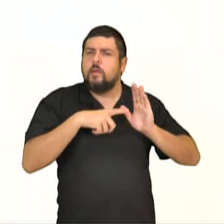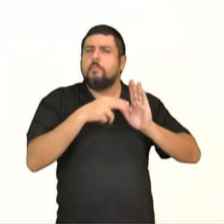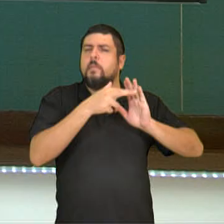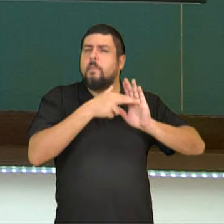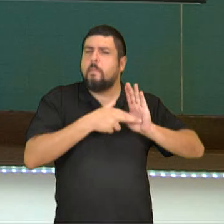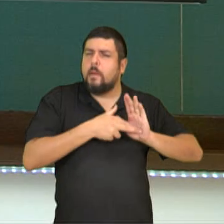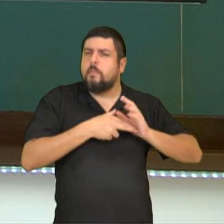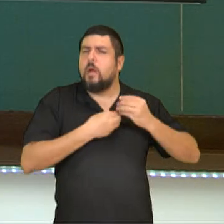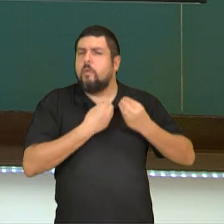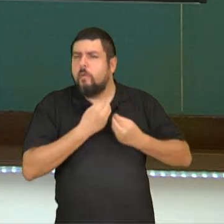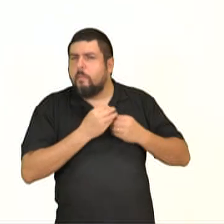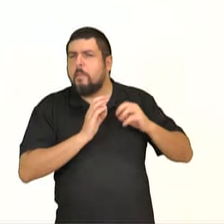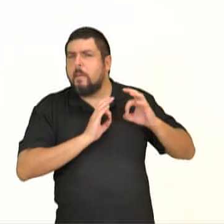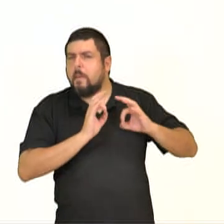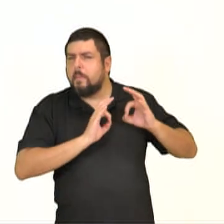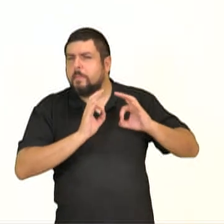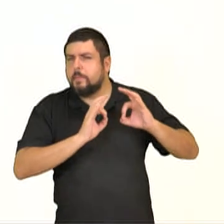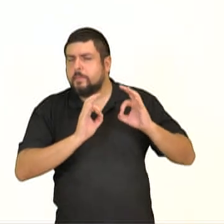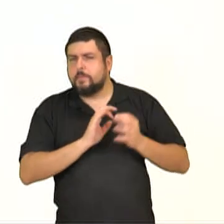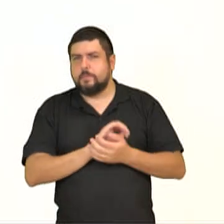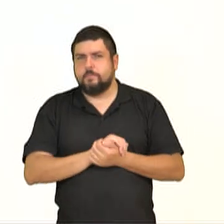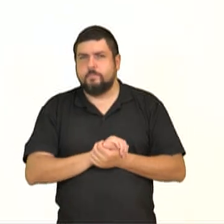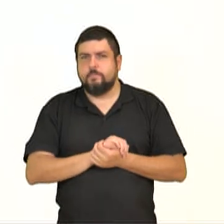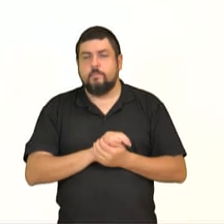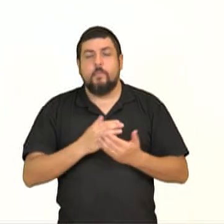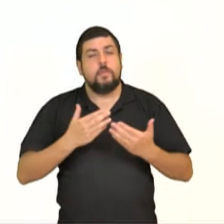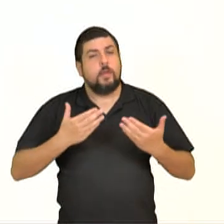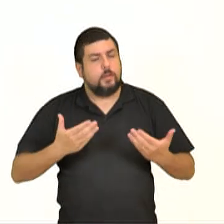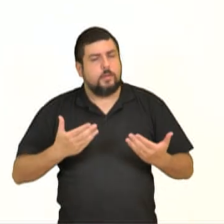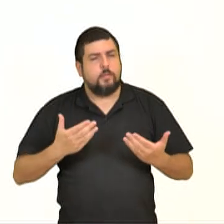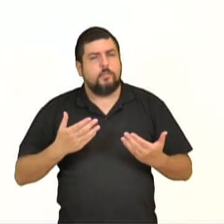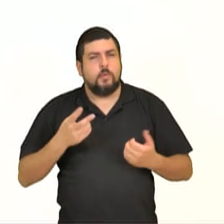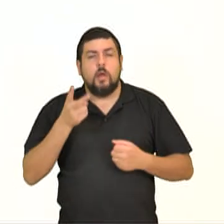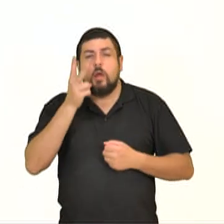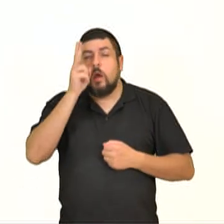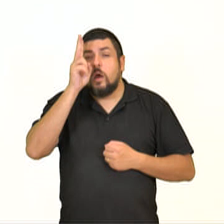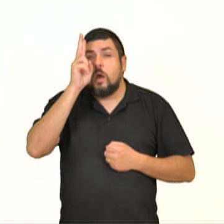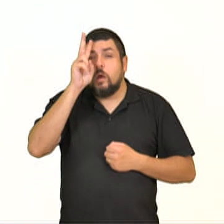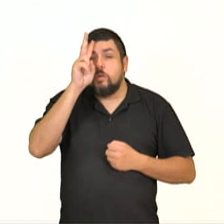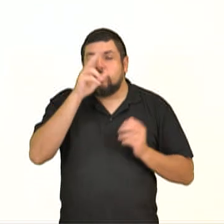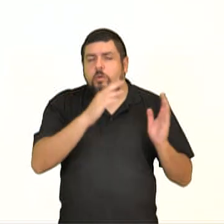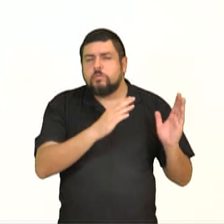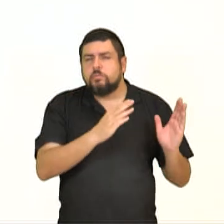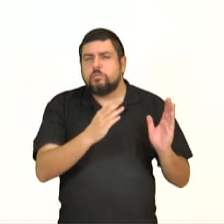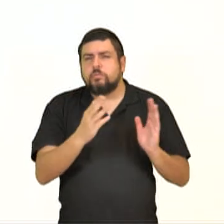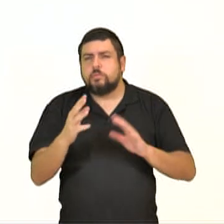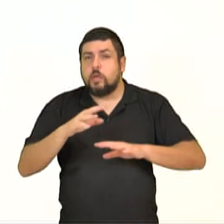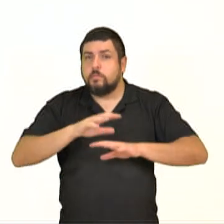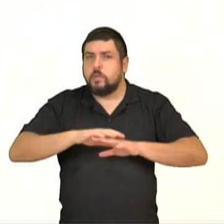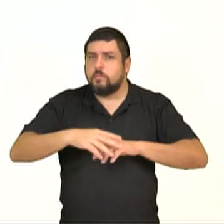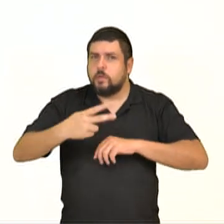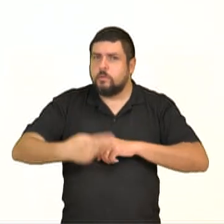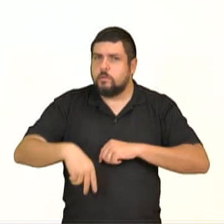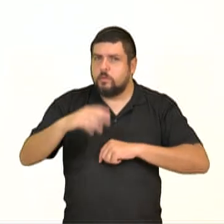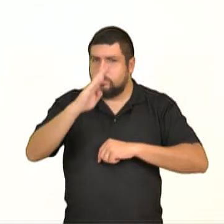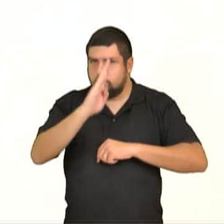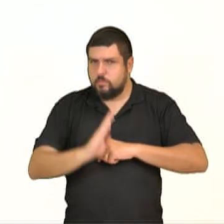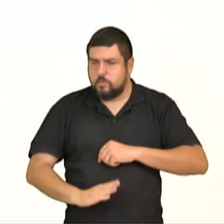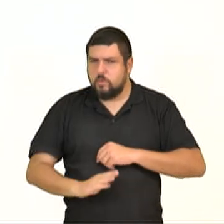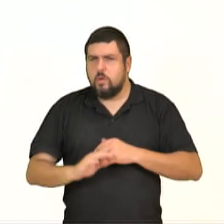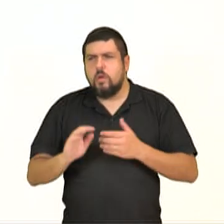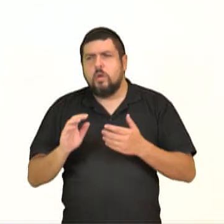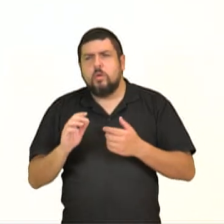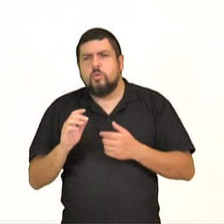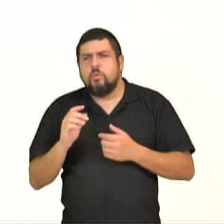Então, por isso, acredita-se que, em algum momento da história da matemática brasileira, algum autor analisou